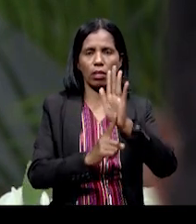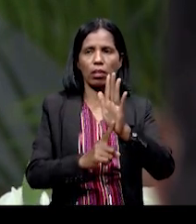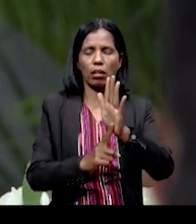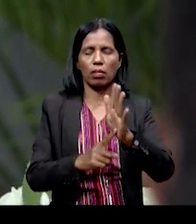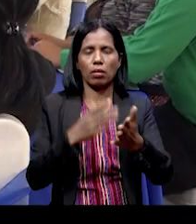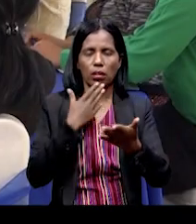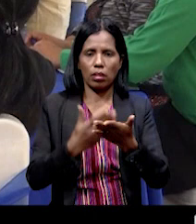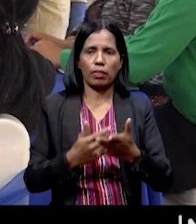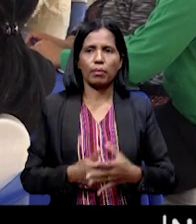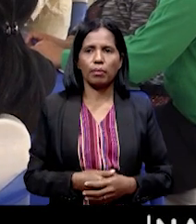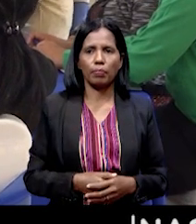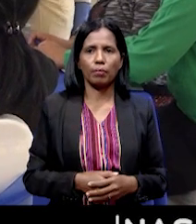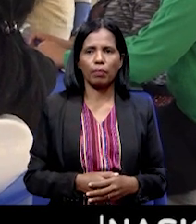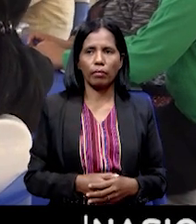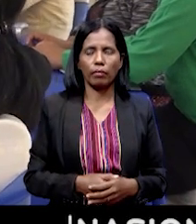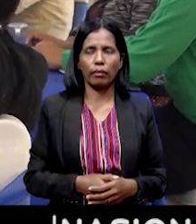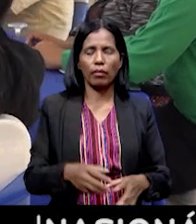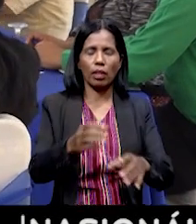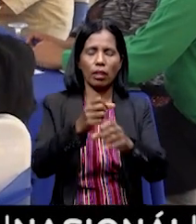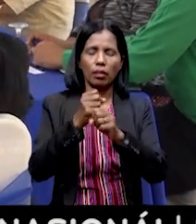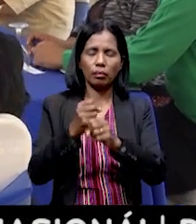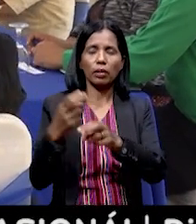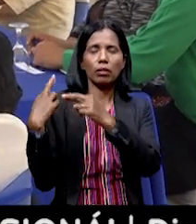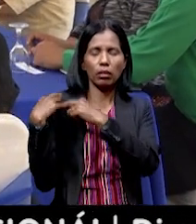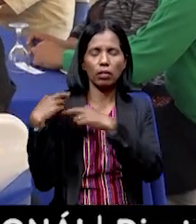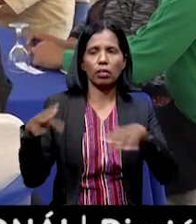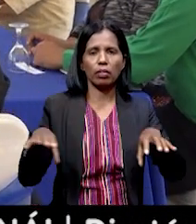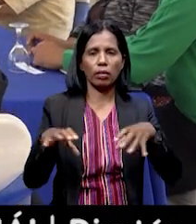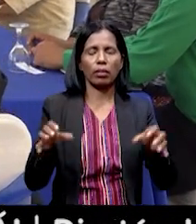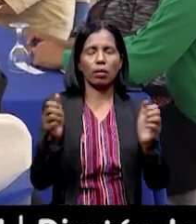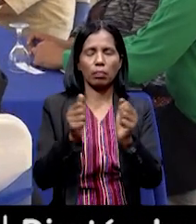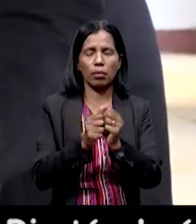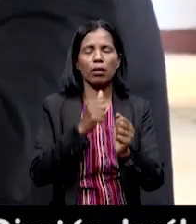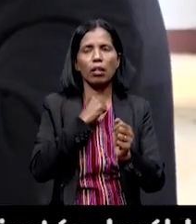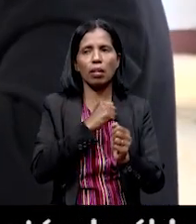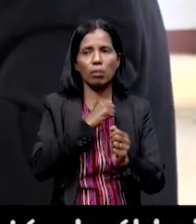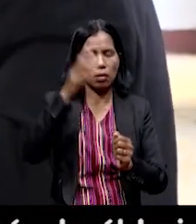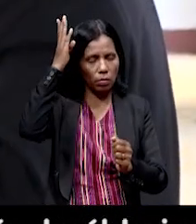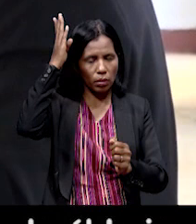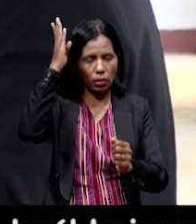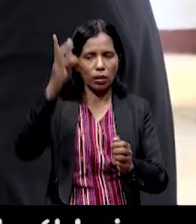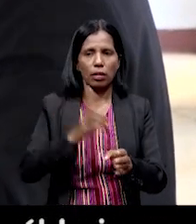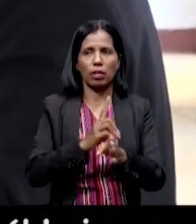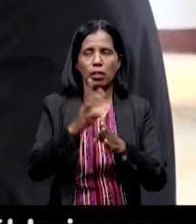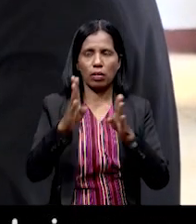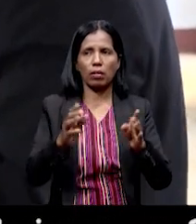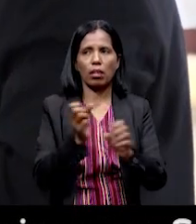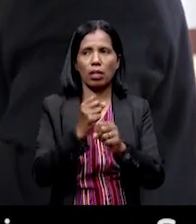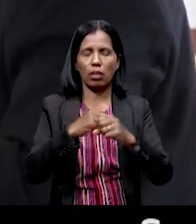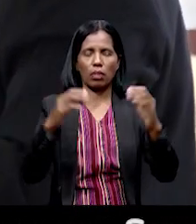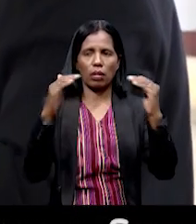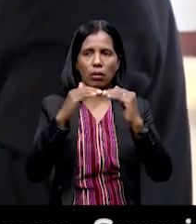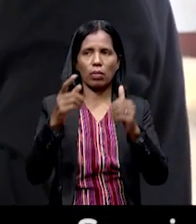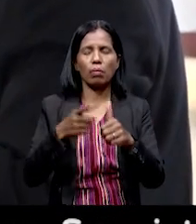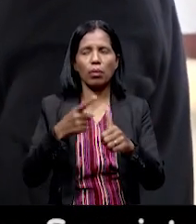dia, nós. Rafa em cima posse empossado Sira Hamutu com arcebispo, reitor no pró-reitor halau que deste encontro da